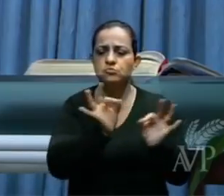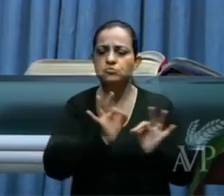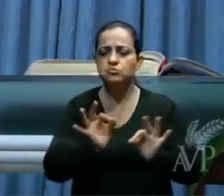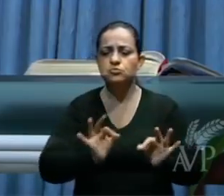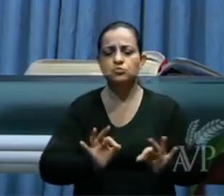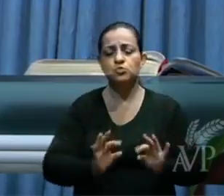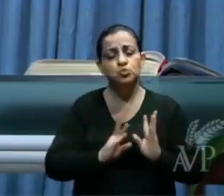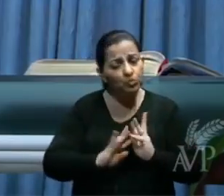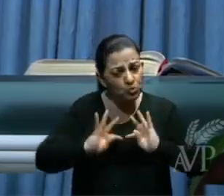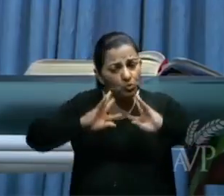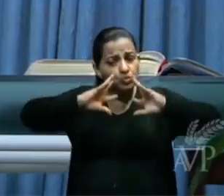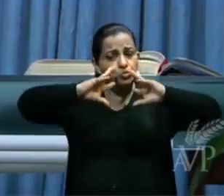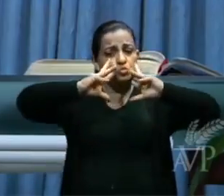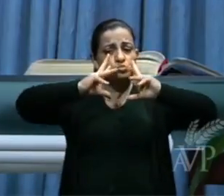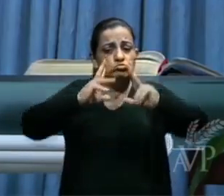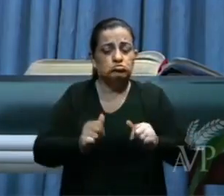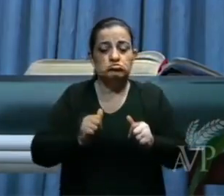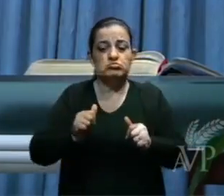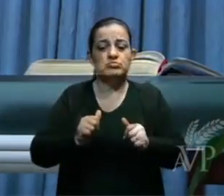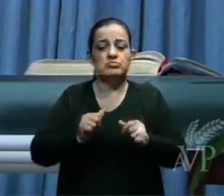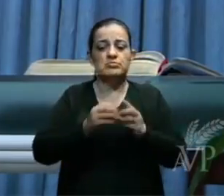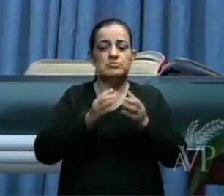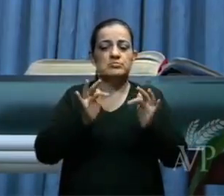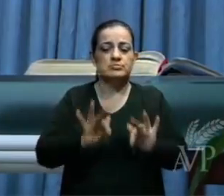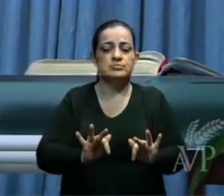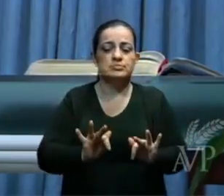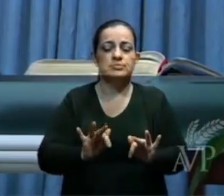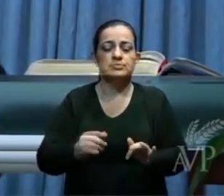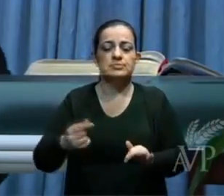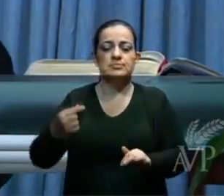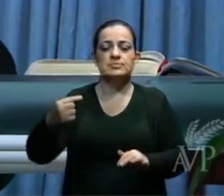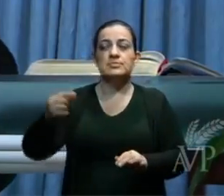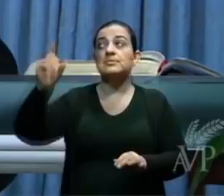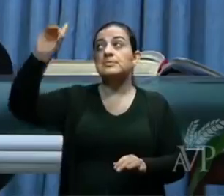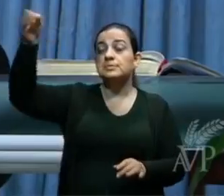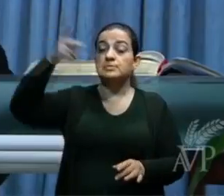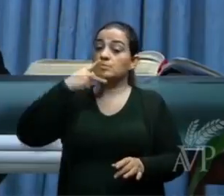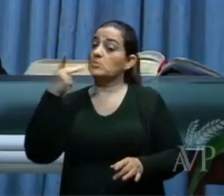gaúcha o pulgão comeram eu restaurarem